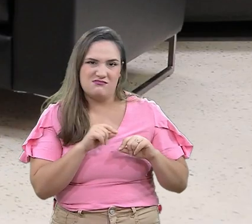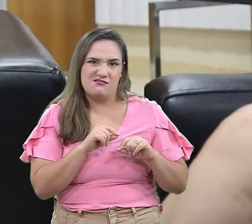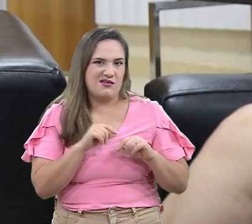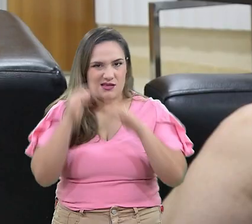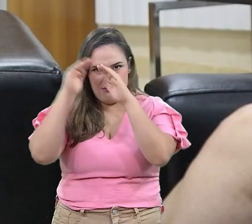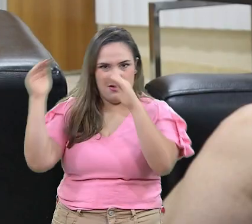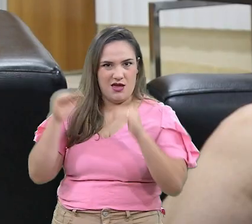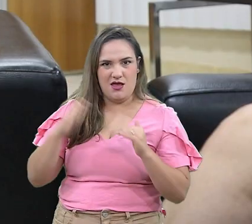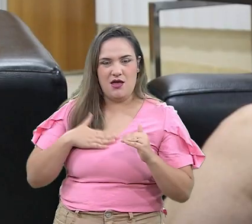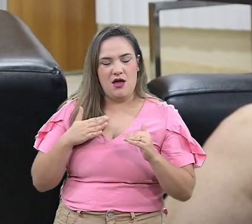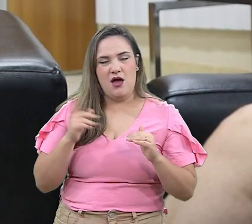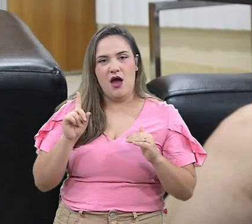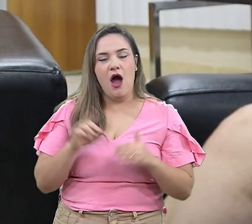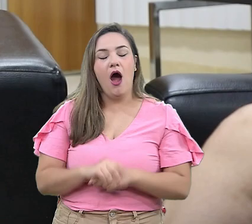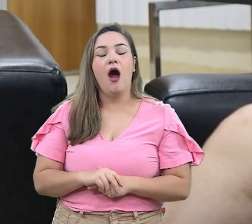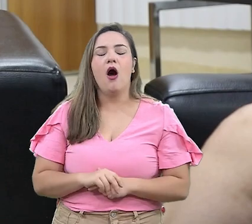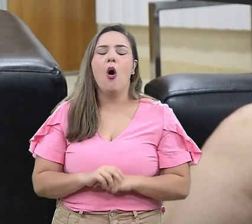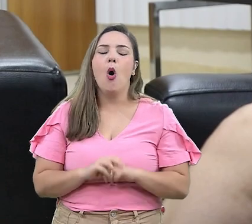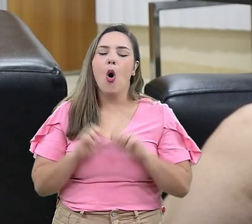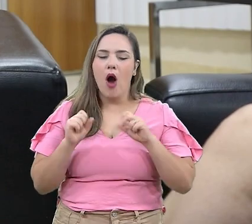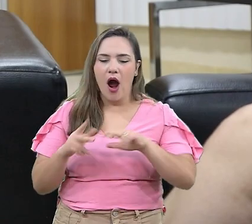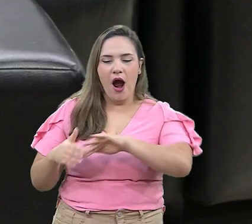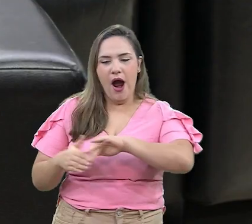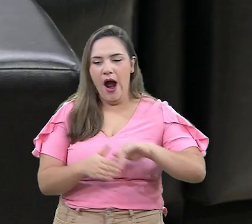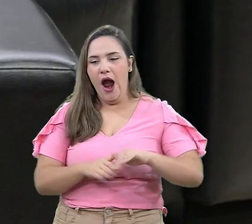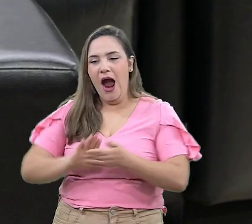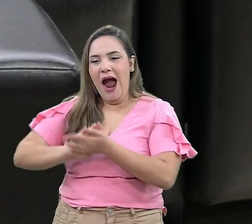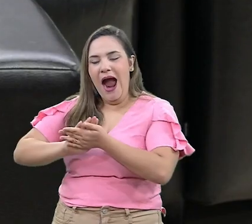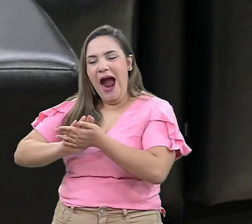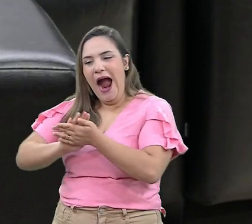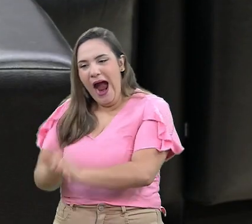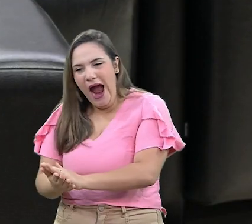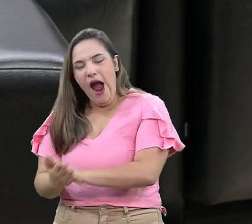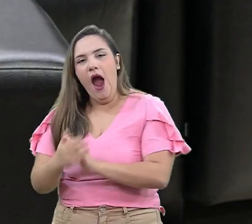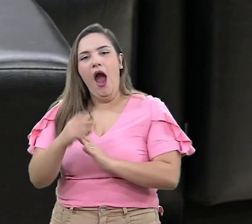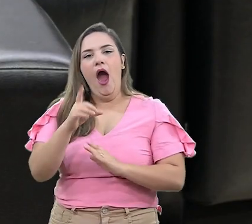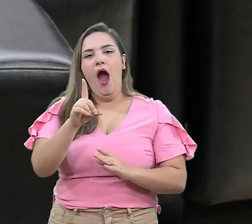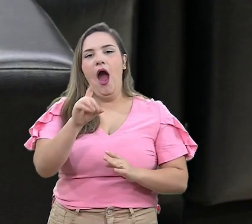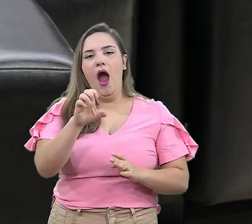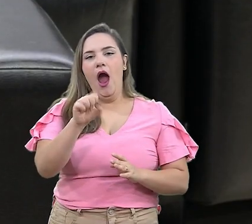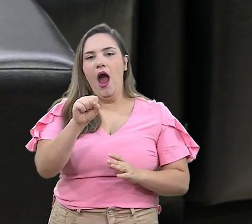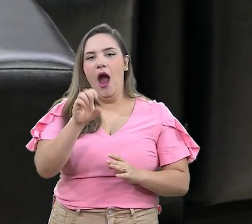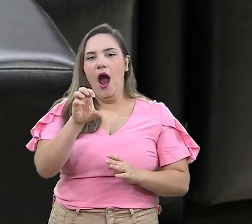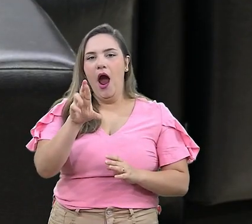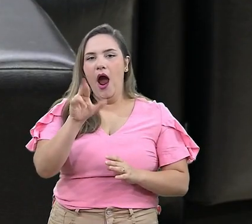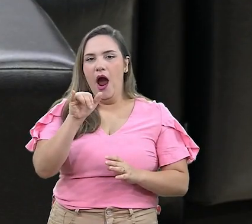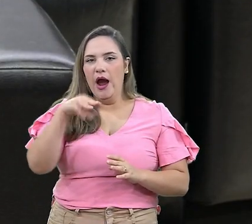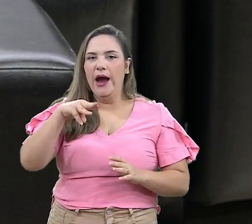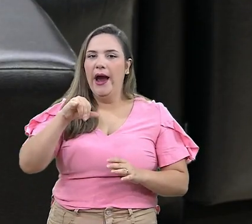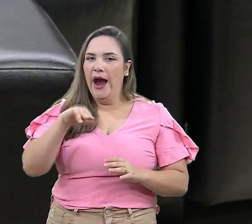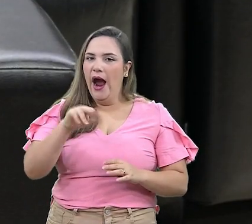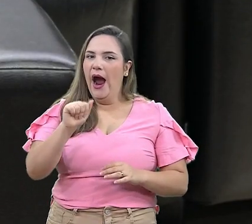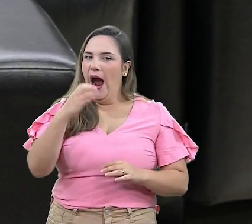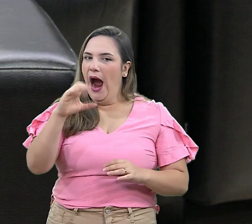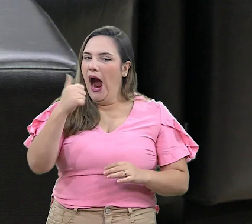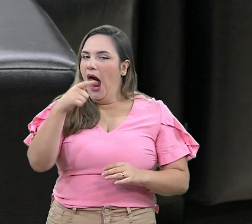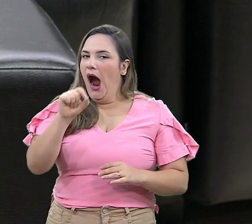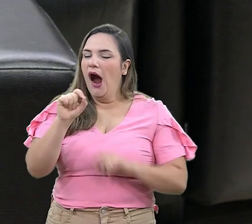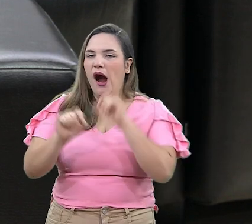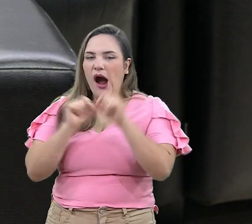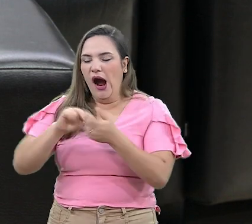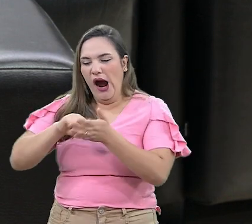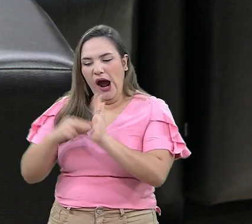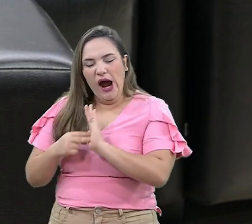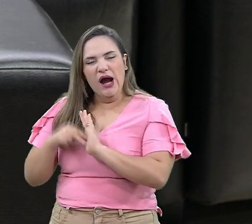caracteriza, então, a discriminação? A discriminação, ela difere dos assédios porque ela